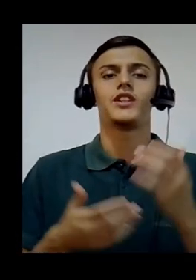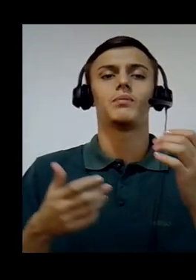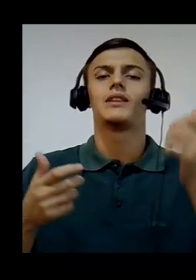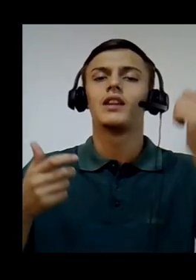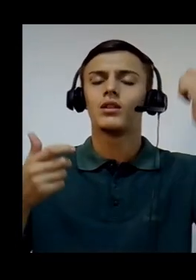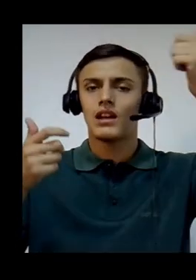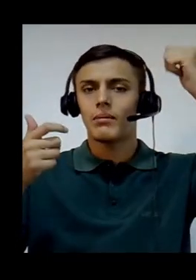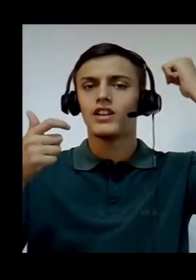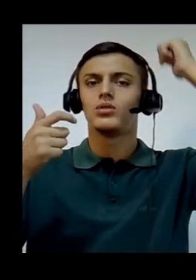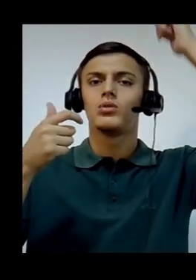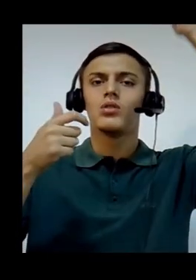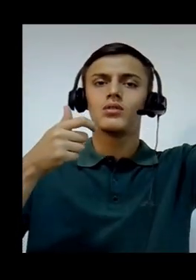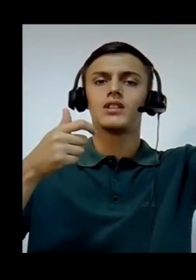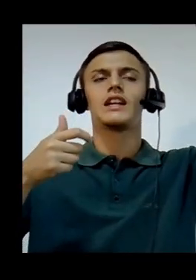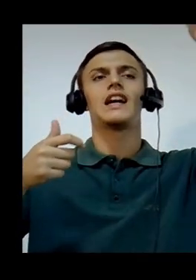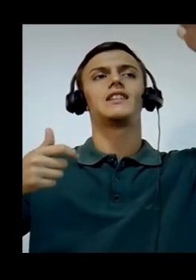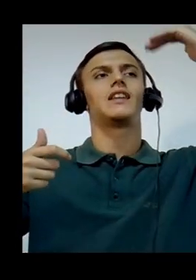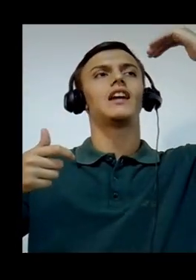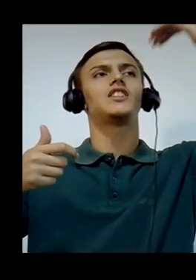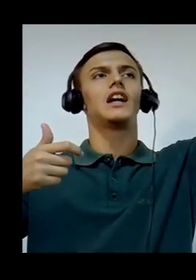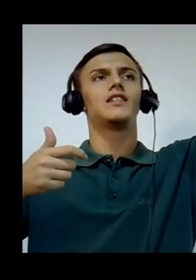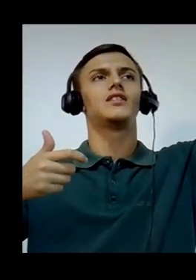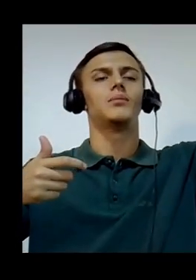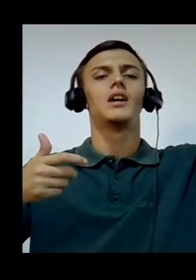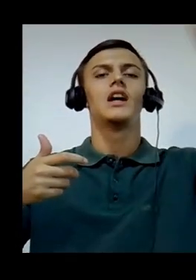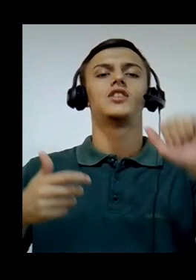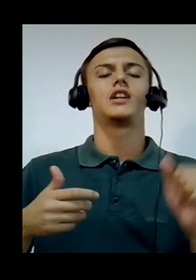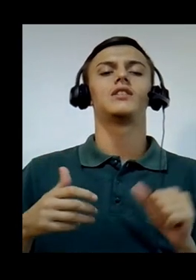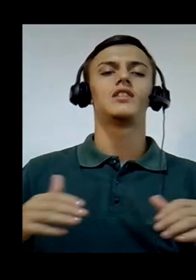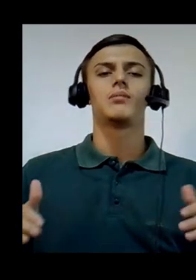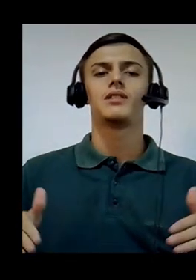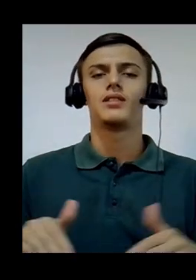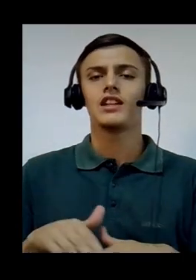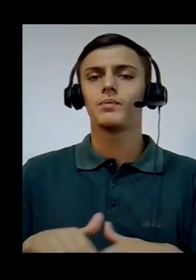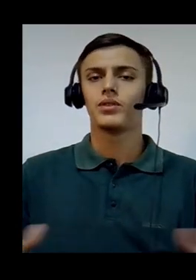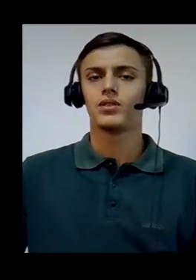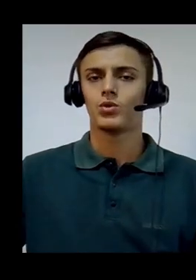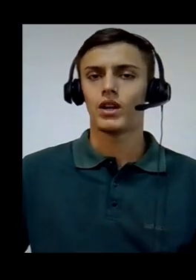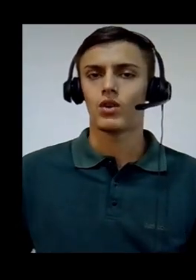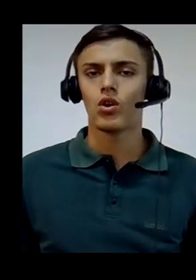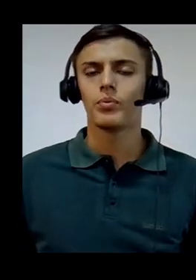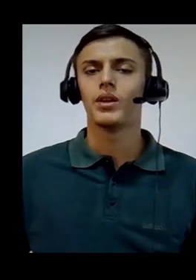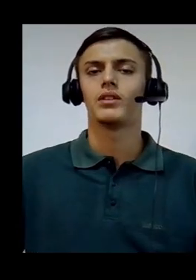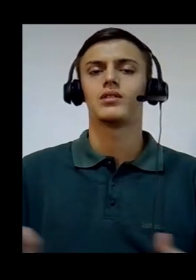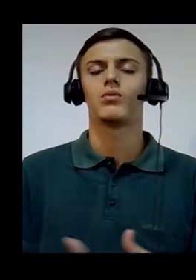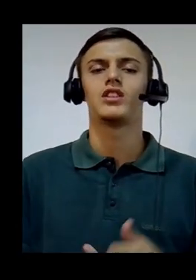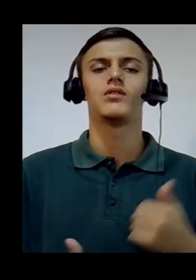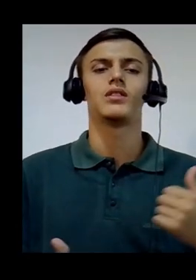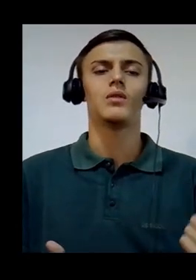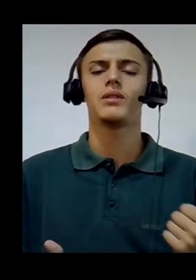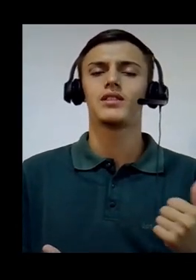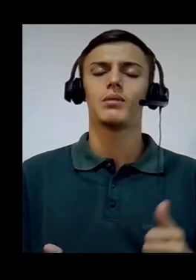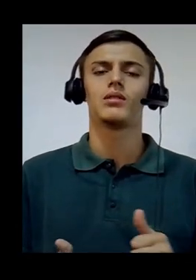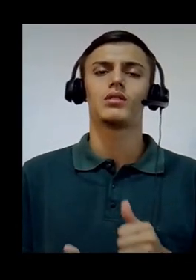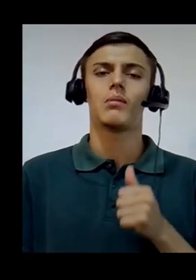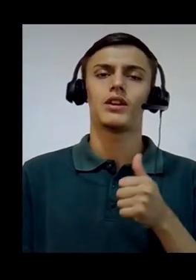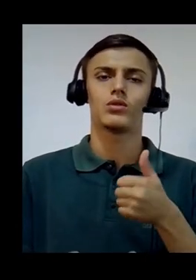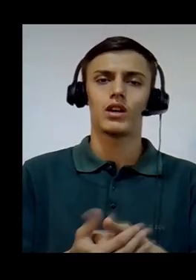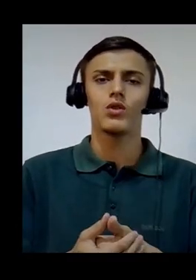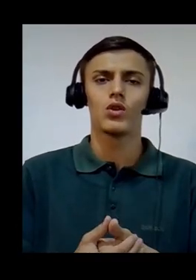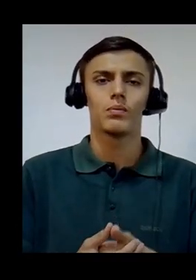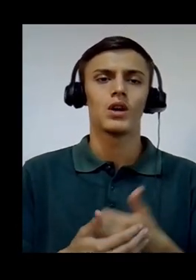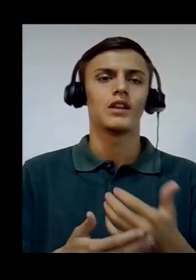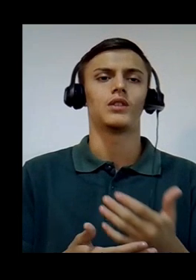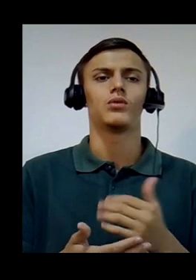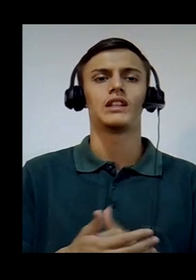que ter o talabarte, bater o talabarte em todos os degraus até chegar lá em cima. Chegando lá em cima, se tem disposição de guarda-corpo, da proteção coletiva, não precisa bater o